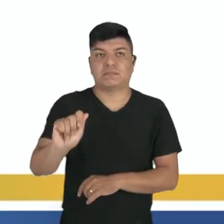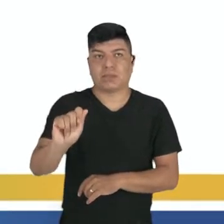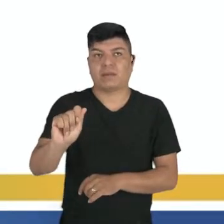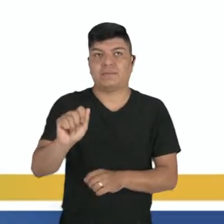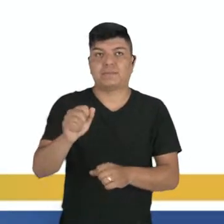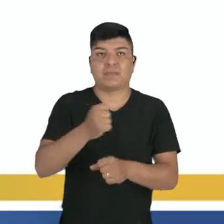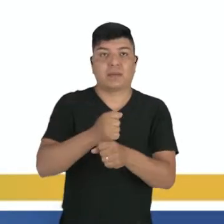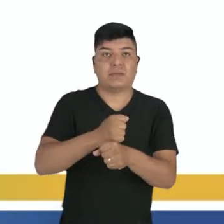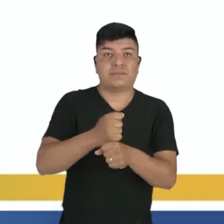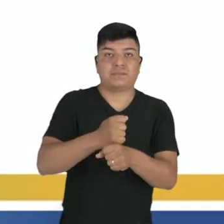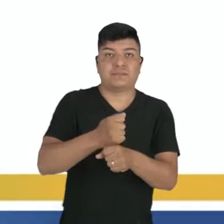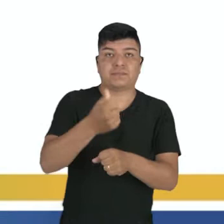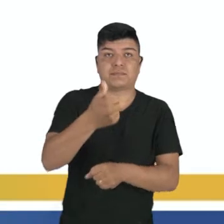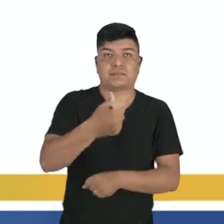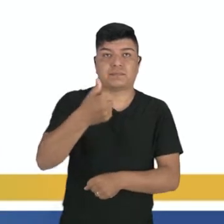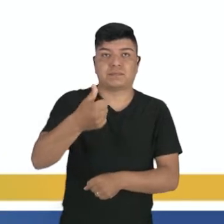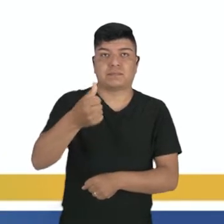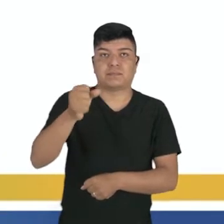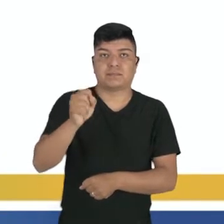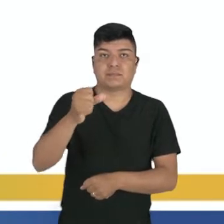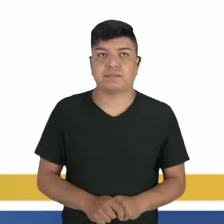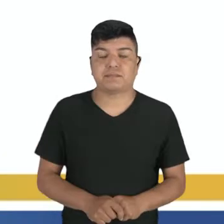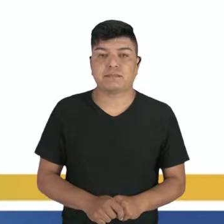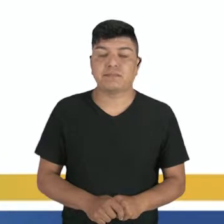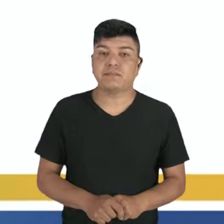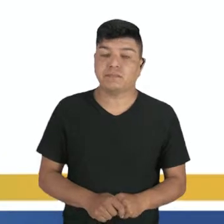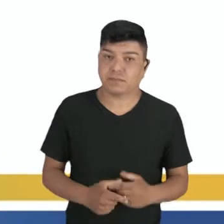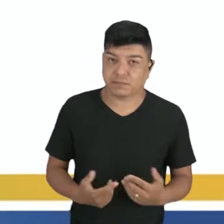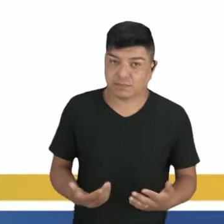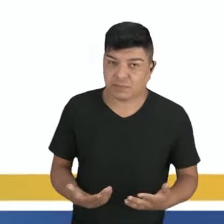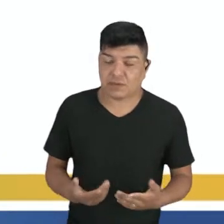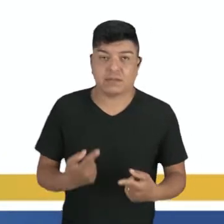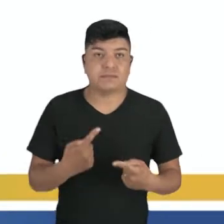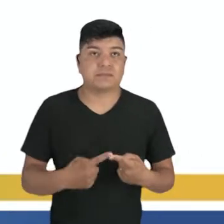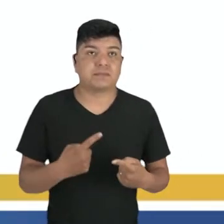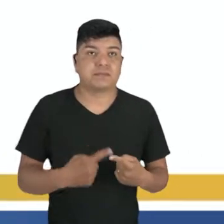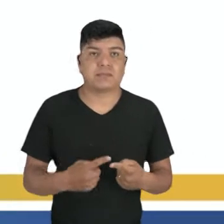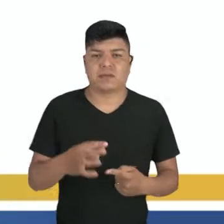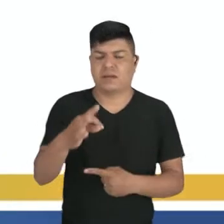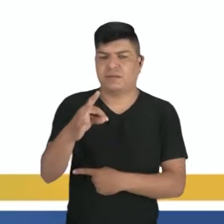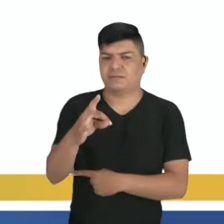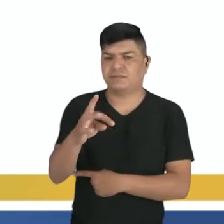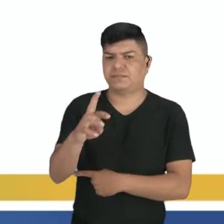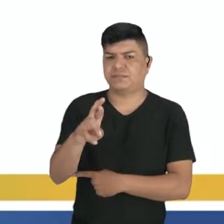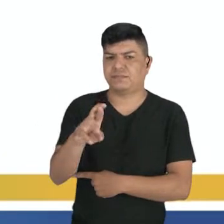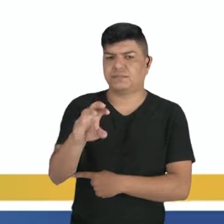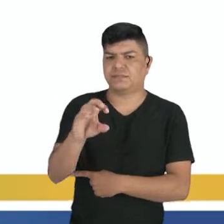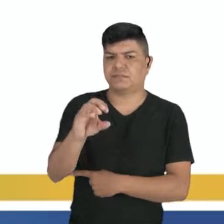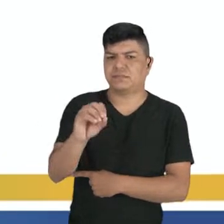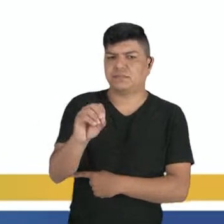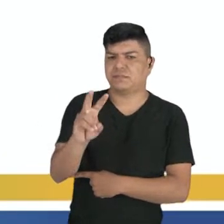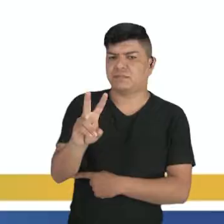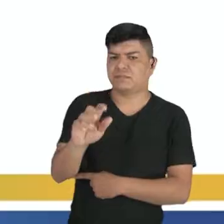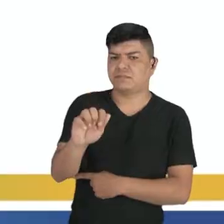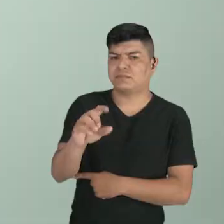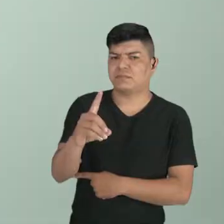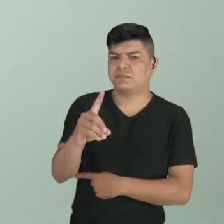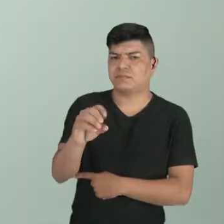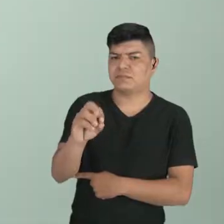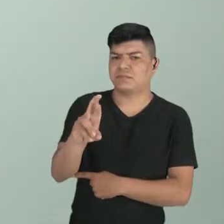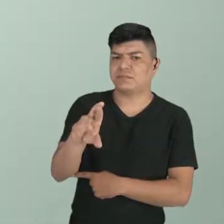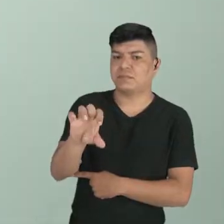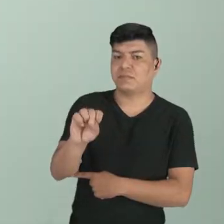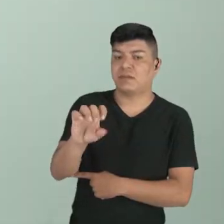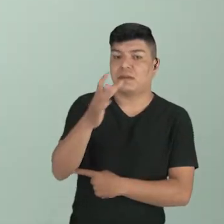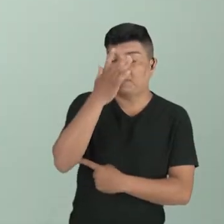por Paio Soares de Taveirós. Então, por que trovadores, né? Por que trovadorismo? Como a maior parte do